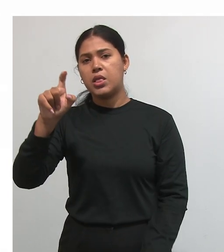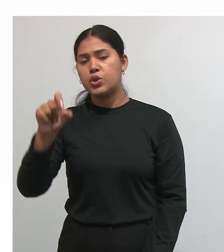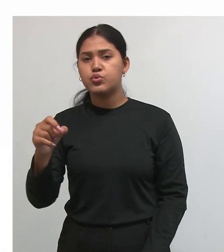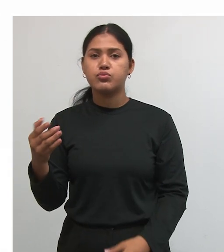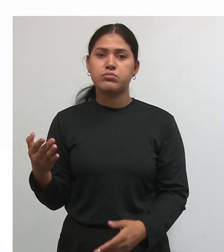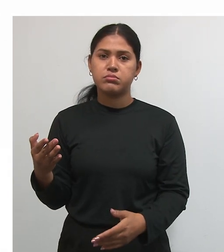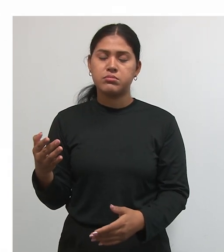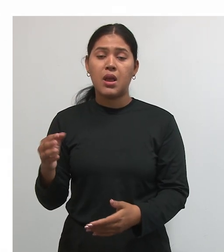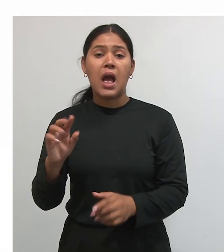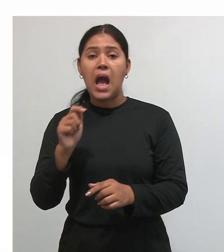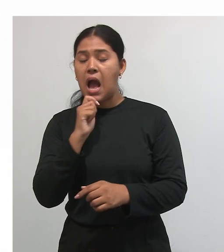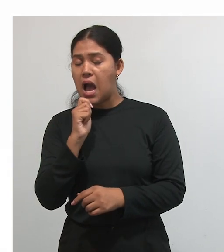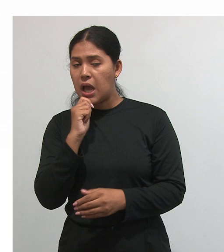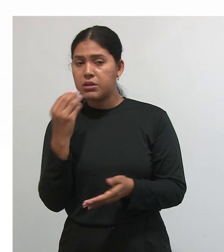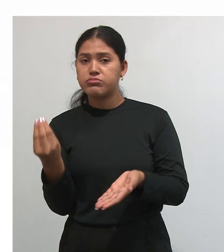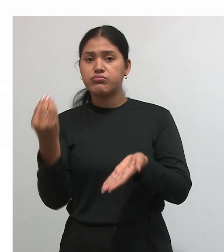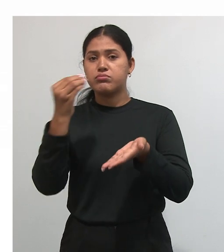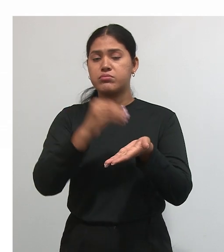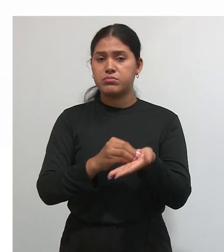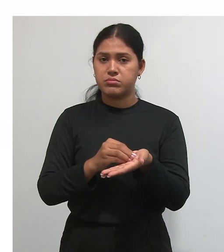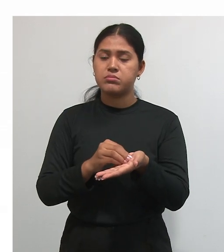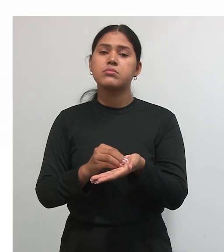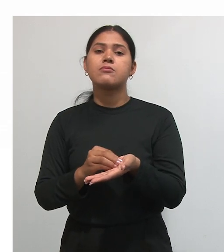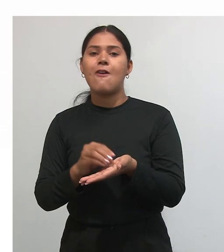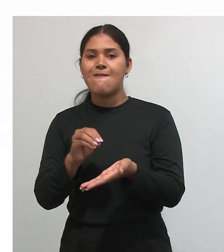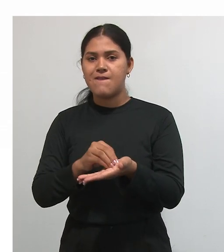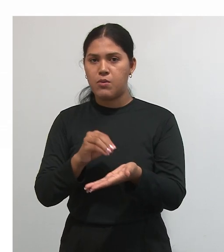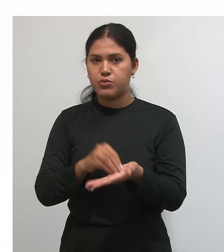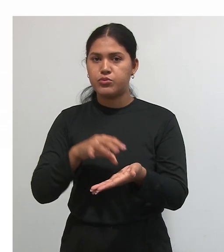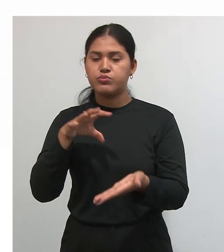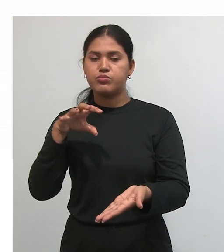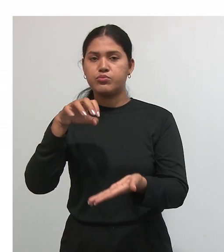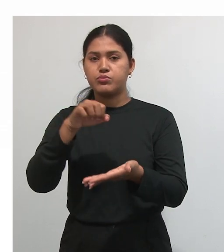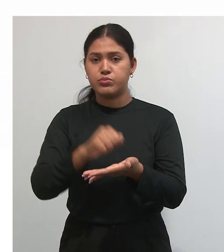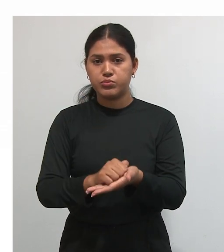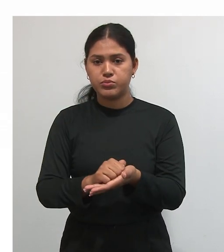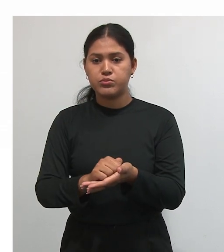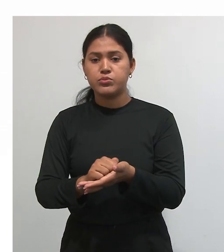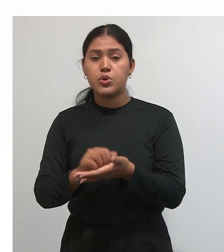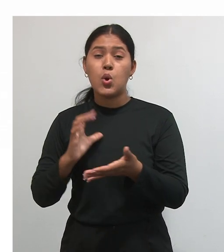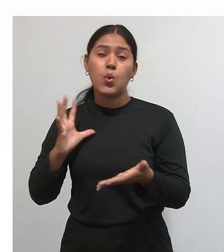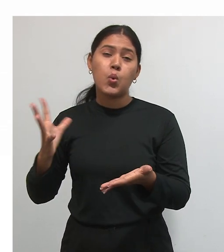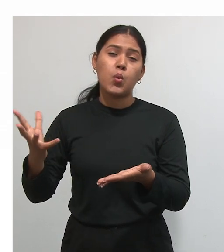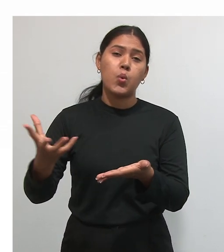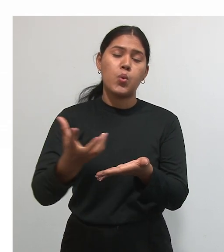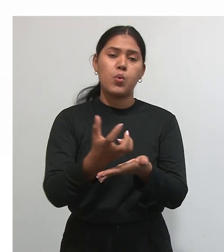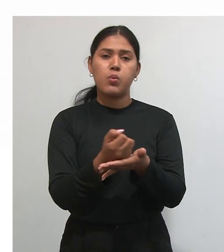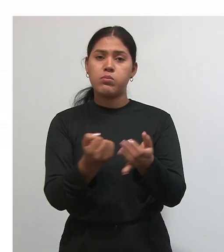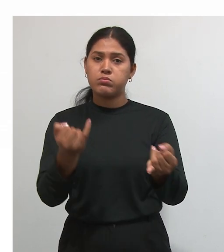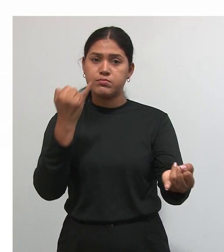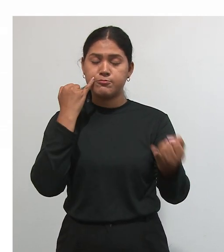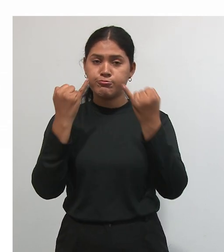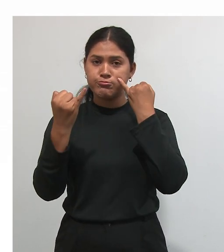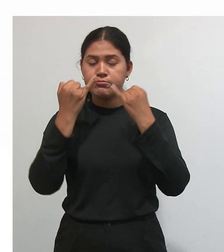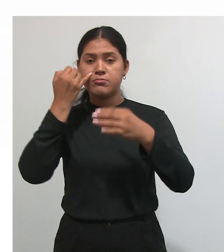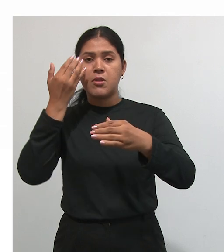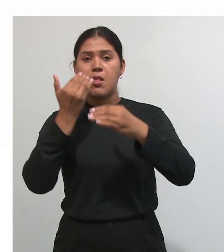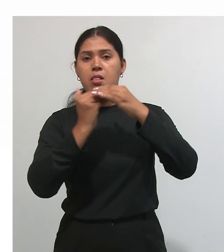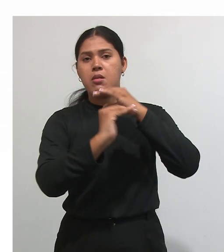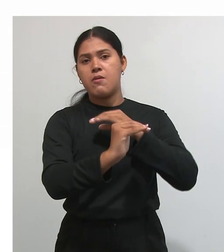E não fizeram lá o registro da forma correta. Depois de todo esse levantamento, deve encaminhar ao